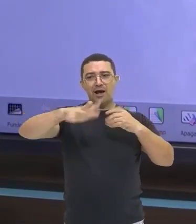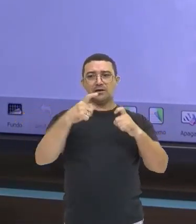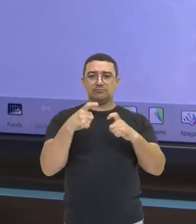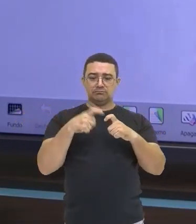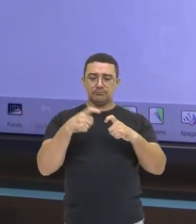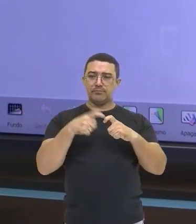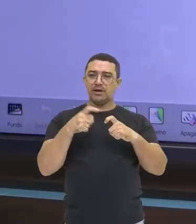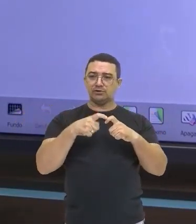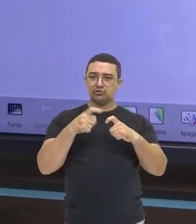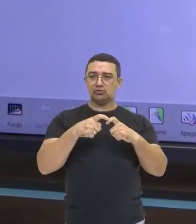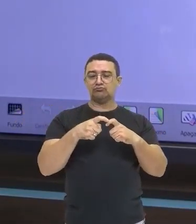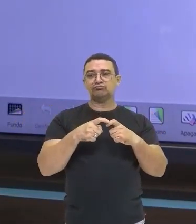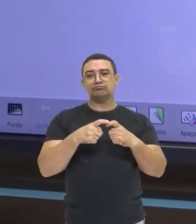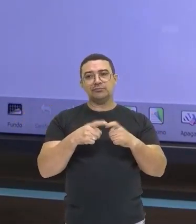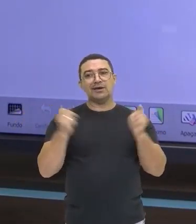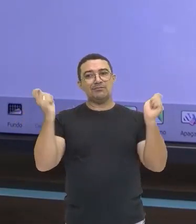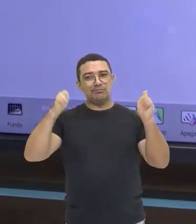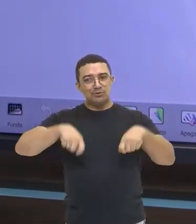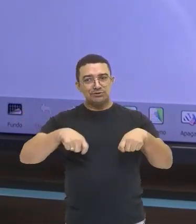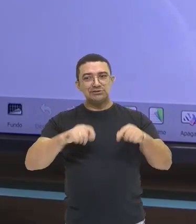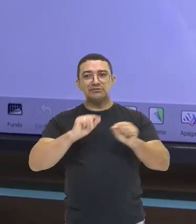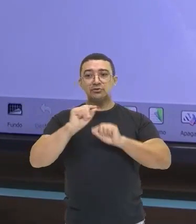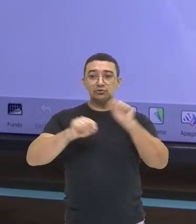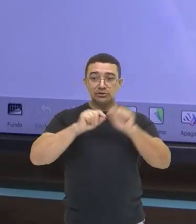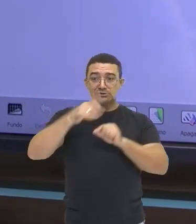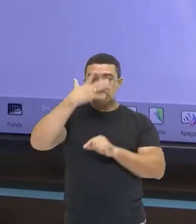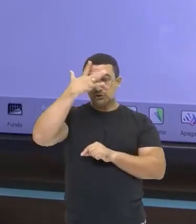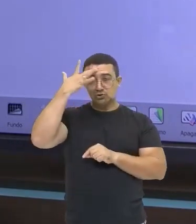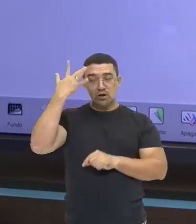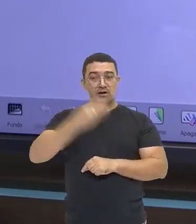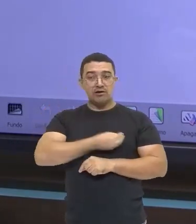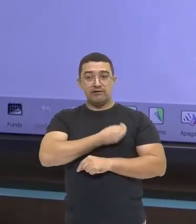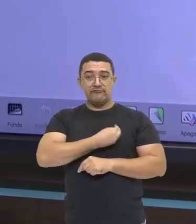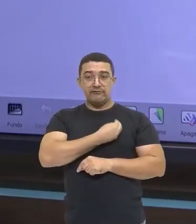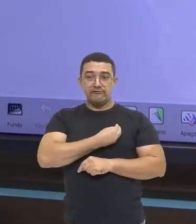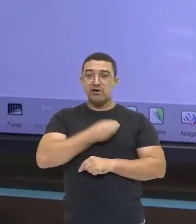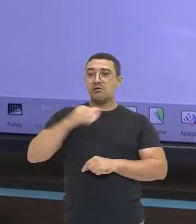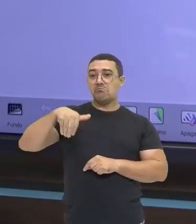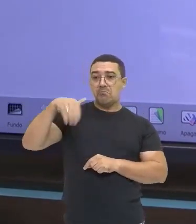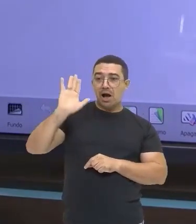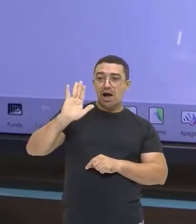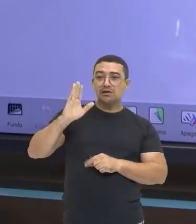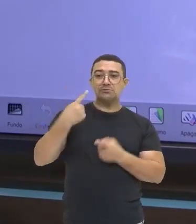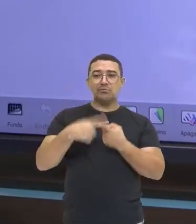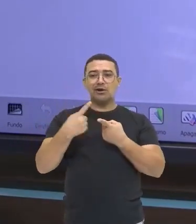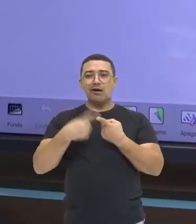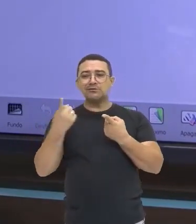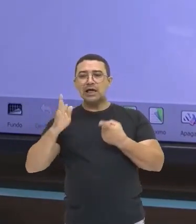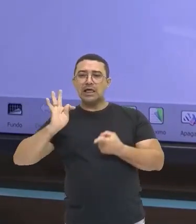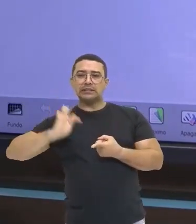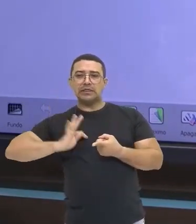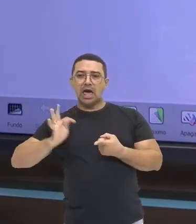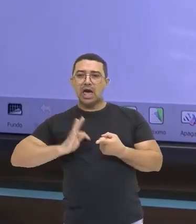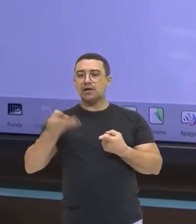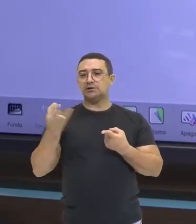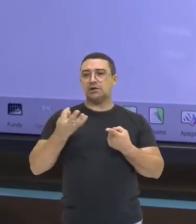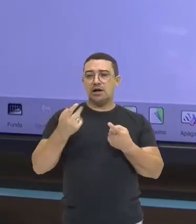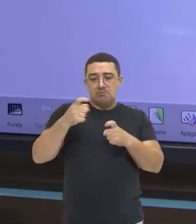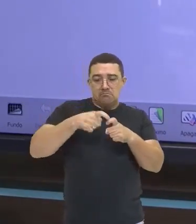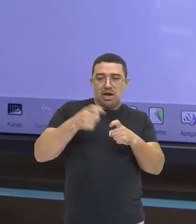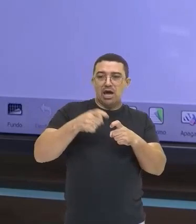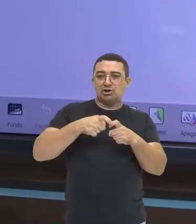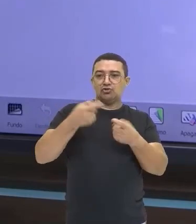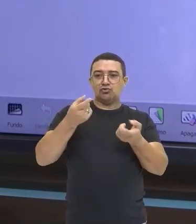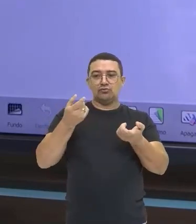que a gente vai ter a possibilidade de viver um pouco mais, graças às técnicas e intervenções médicas que a